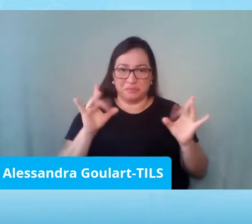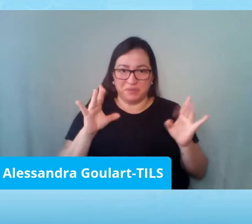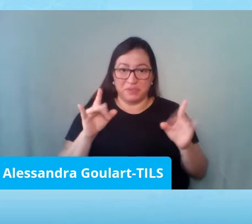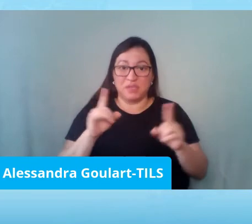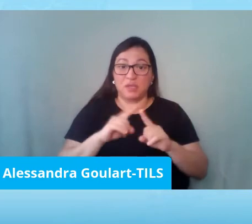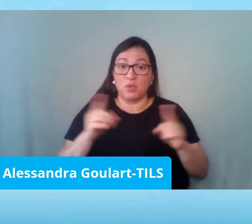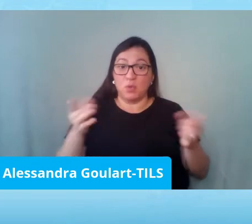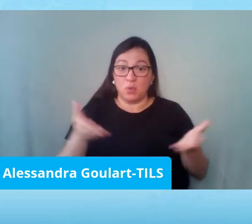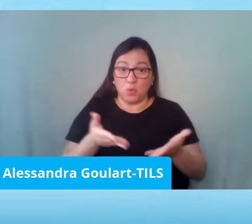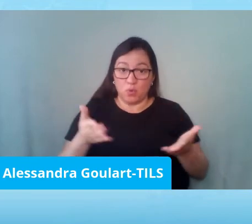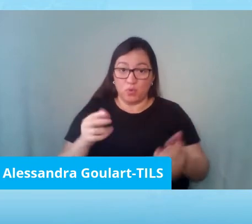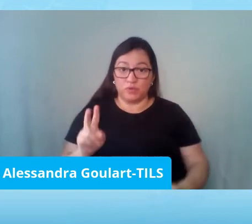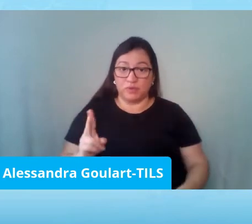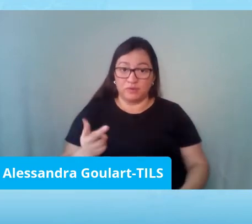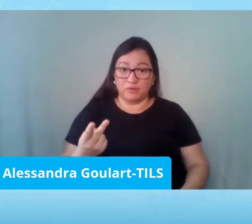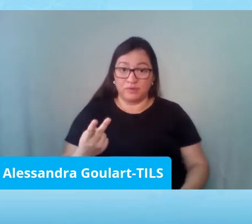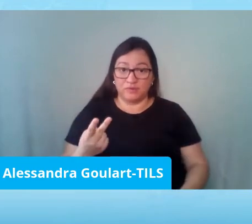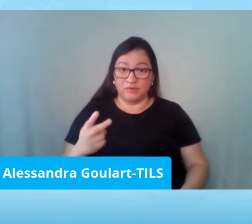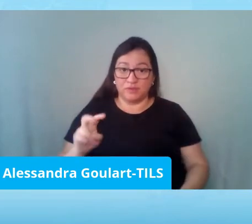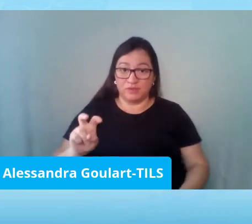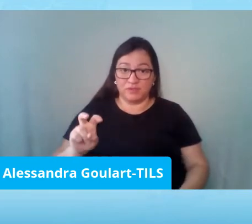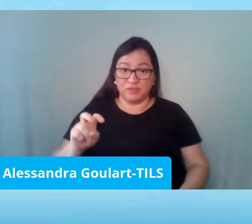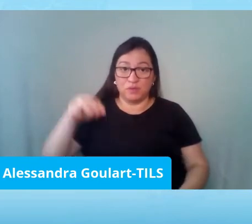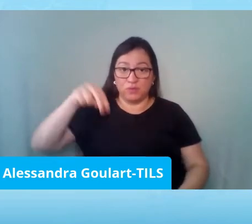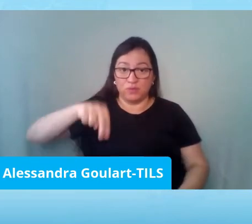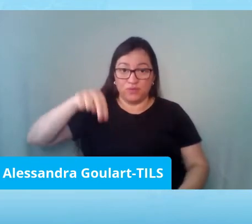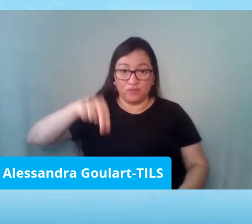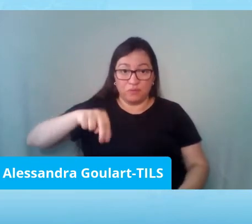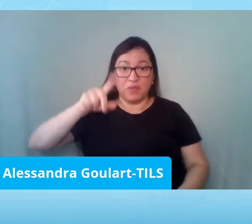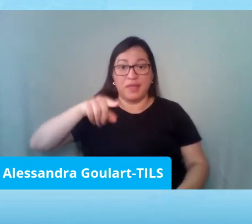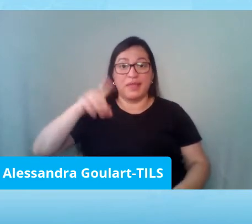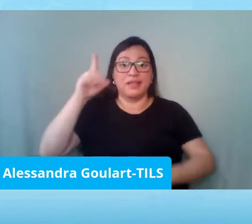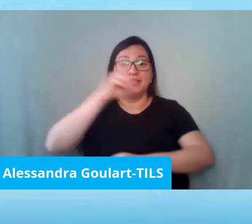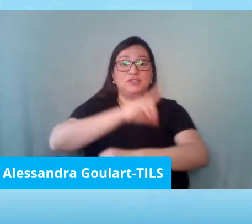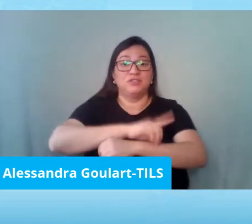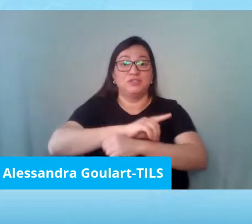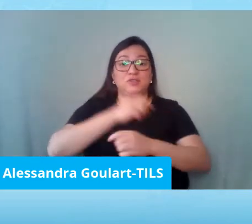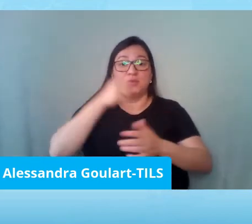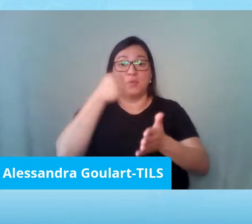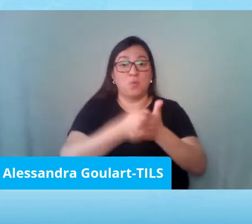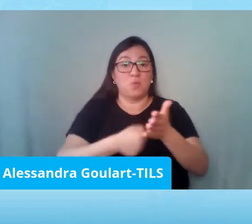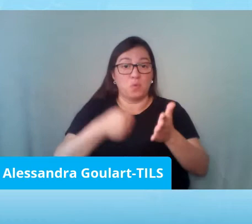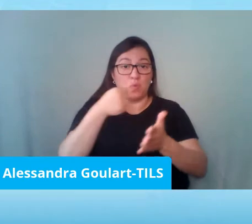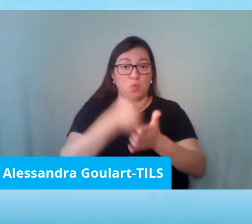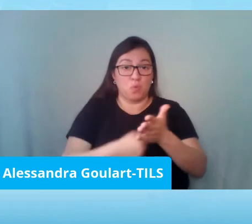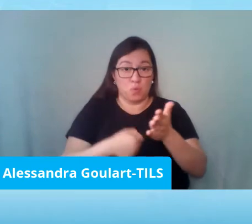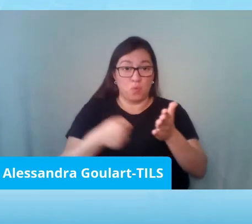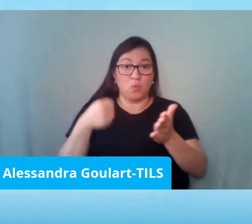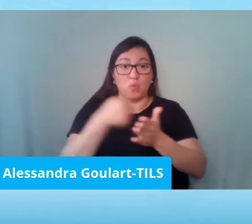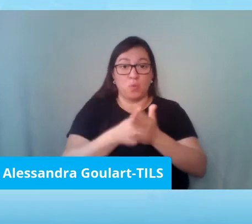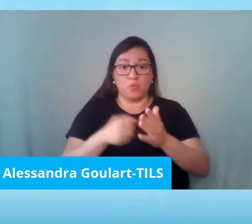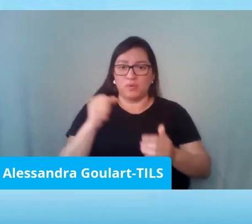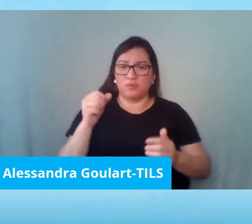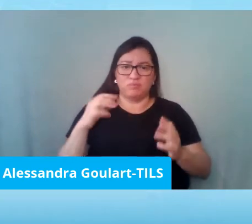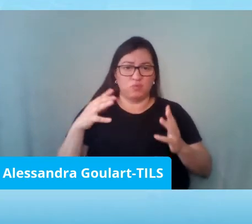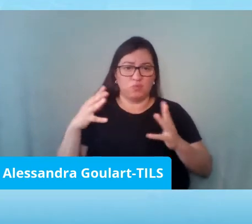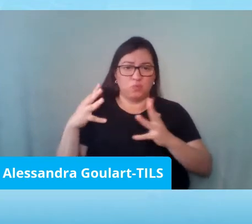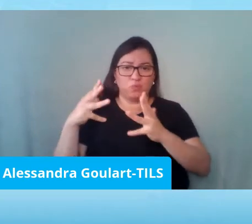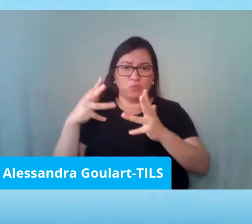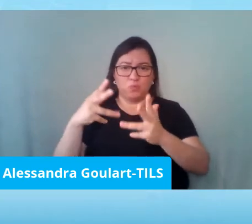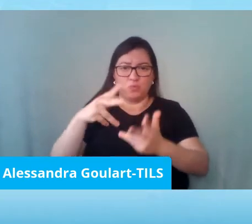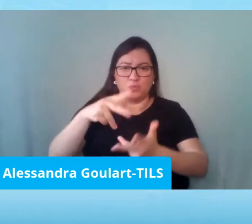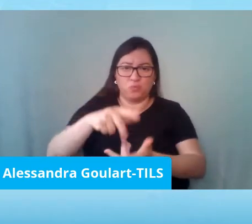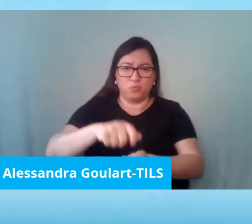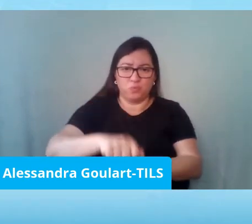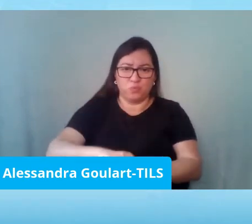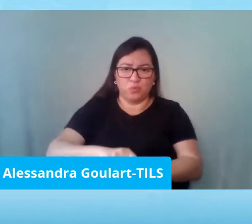25 de novembro, é o Dia Internacional de Luta contra a Violência à Mulher, né?